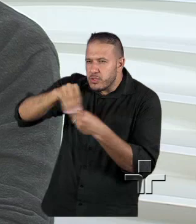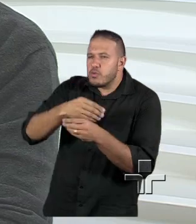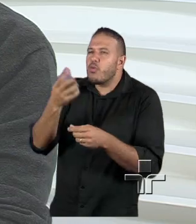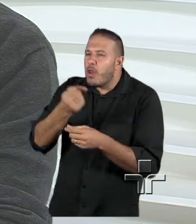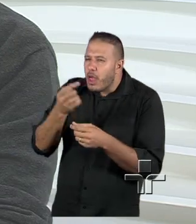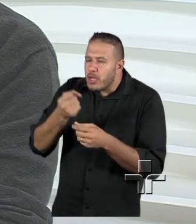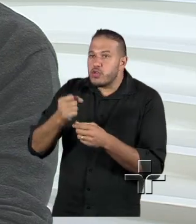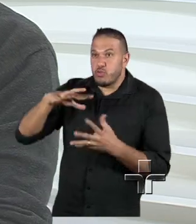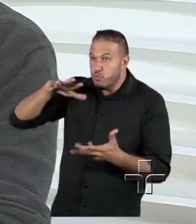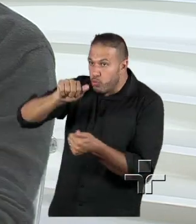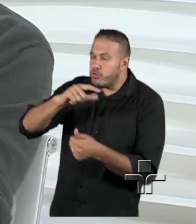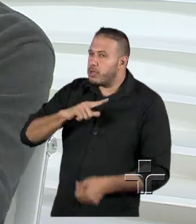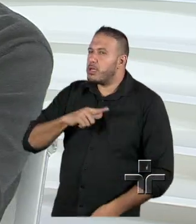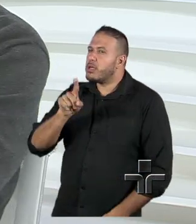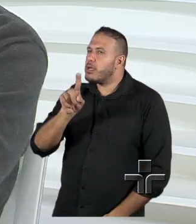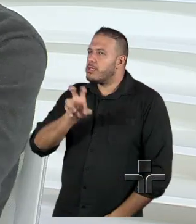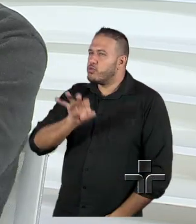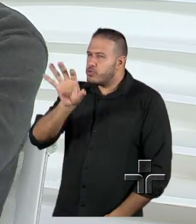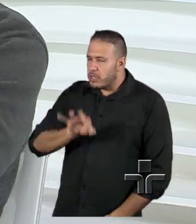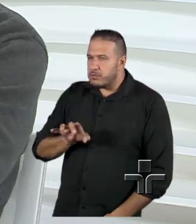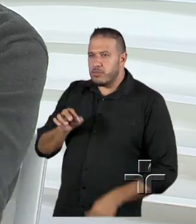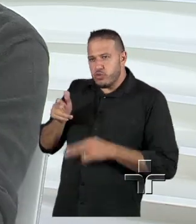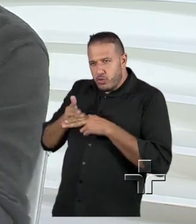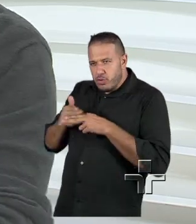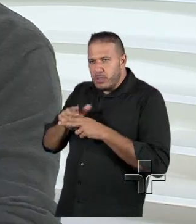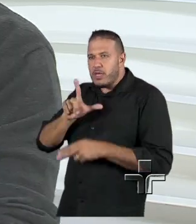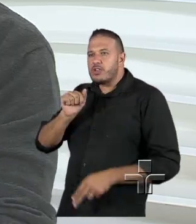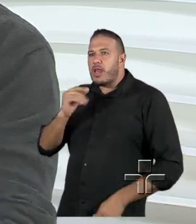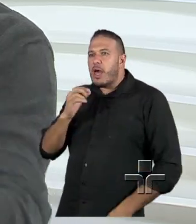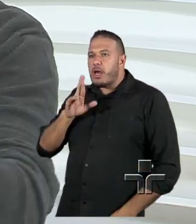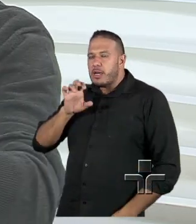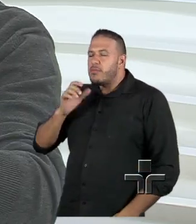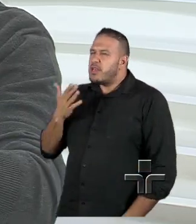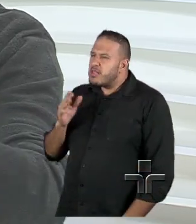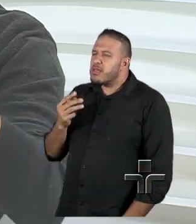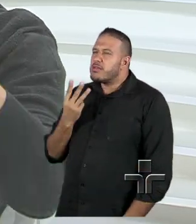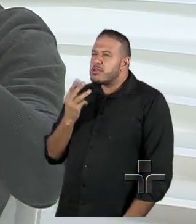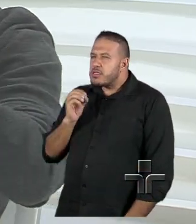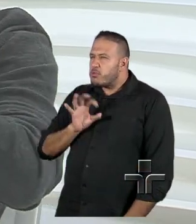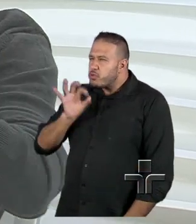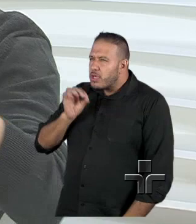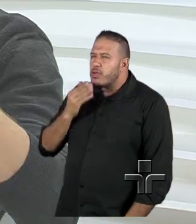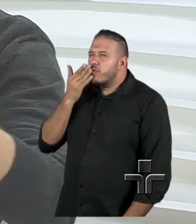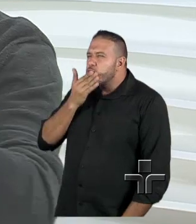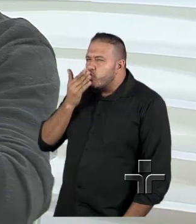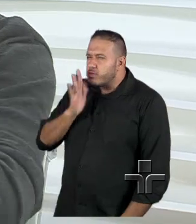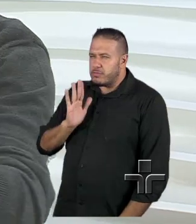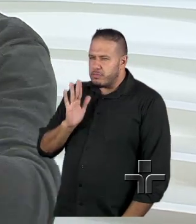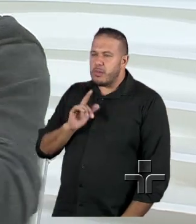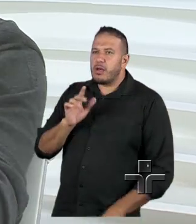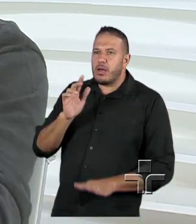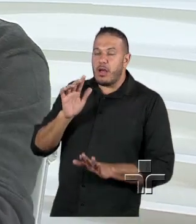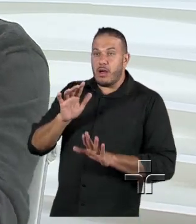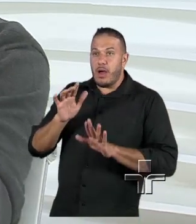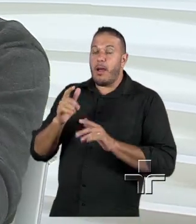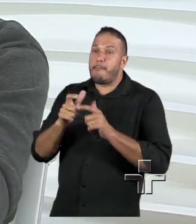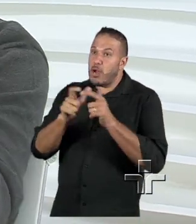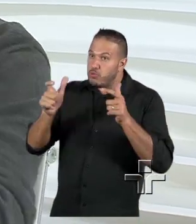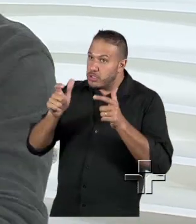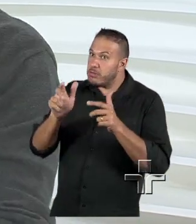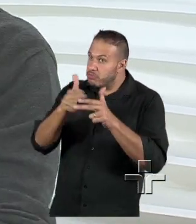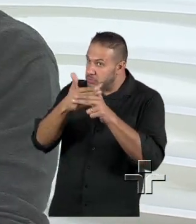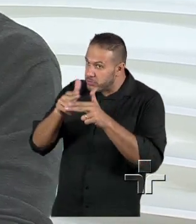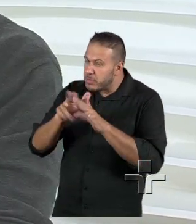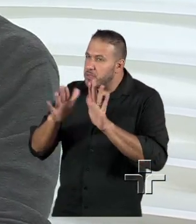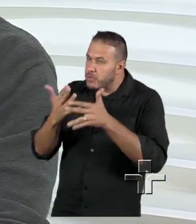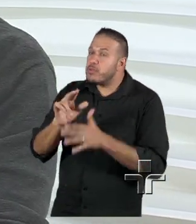Nosso chocolate La Creme tem perto de 30% de açúcar, enquanto o chocolate ao leite, na média, na biografia, tem por volta